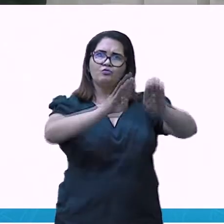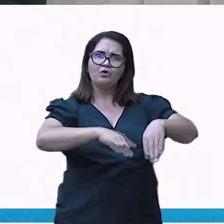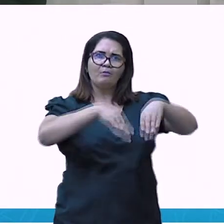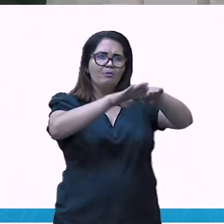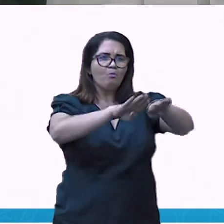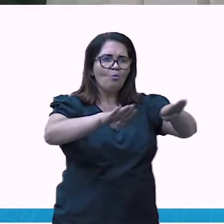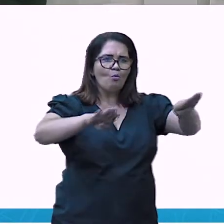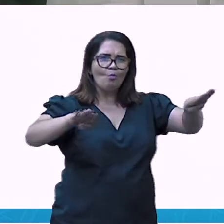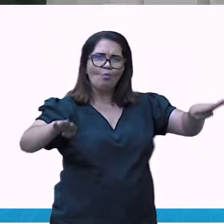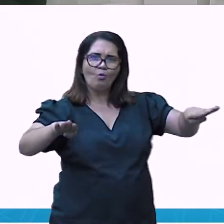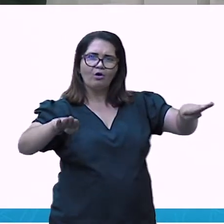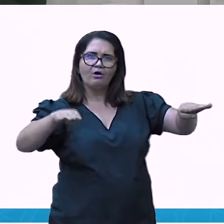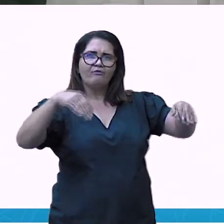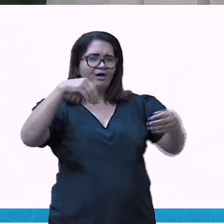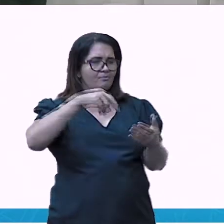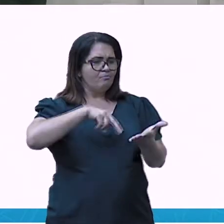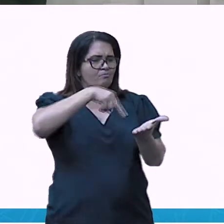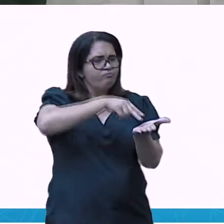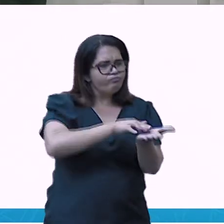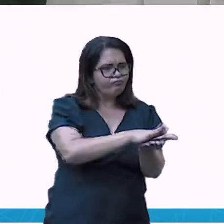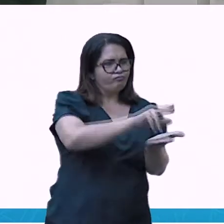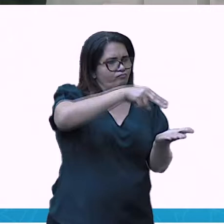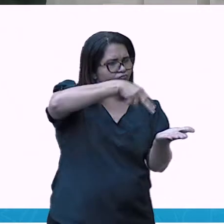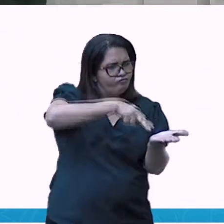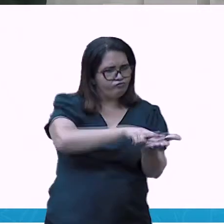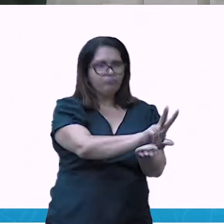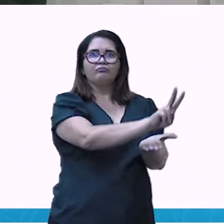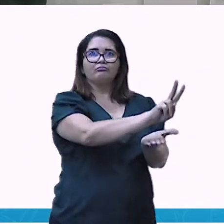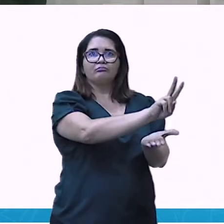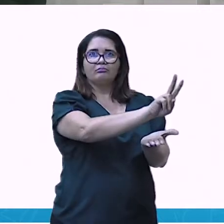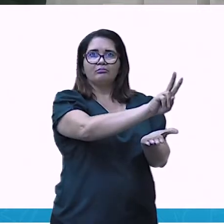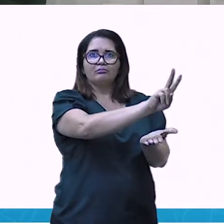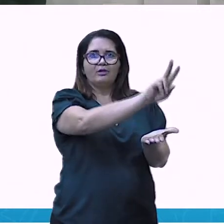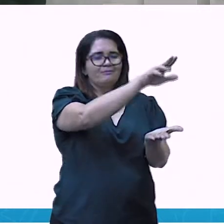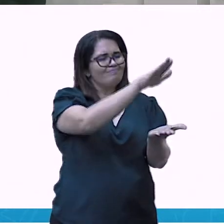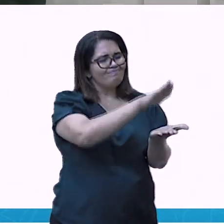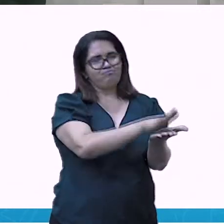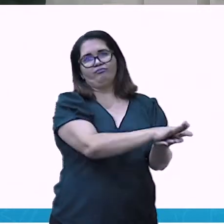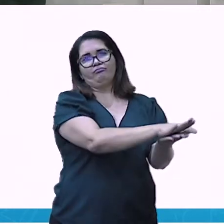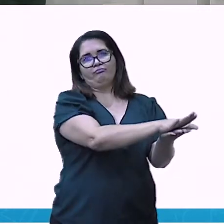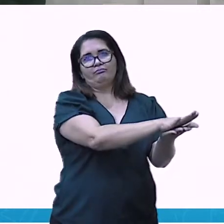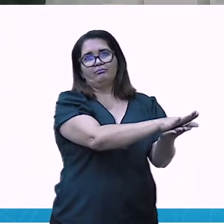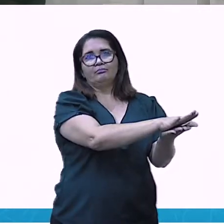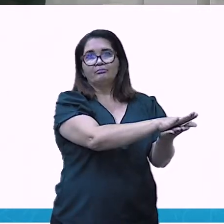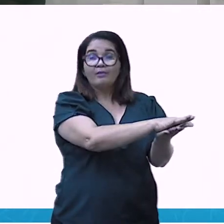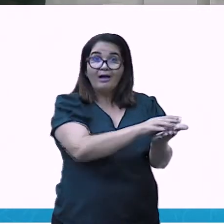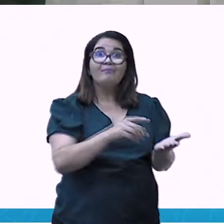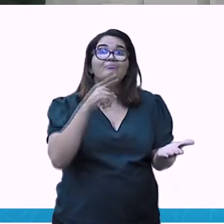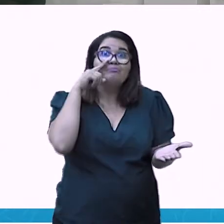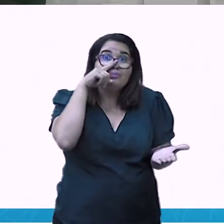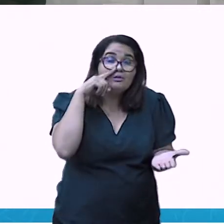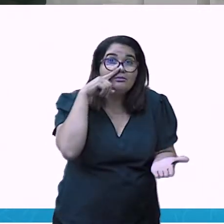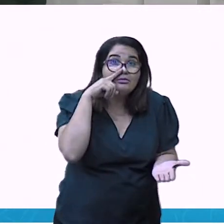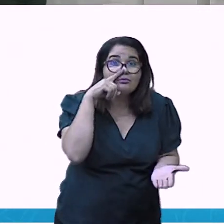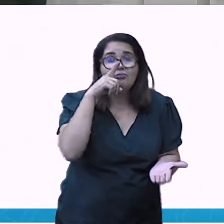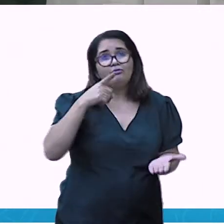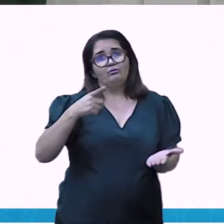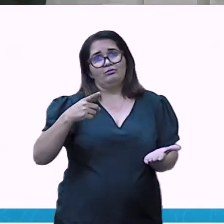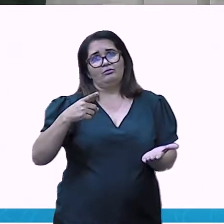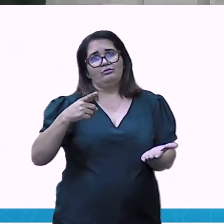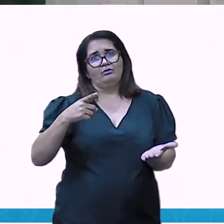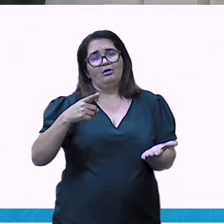ela de olhos fechados, né, existem aí algumas quedas e alguns